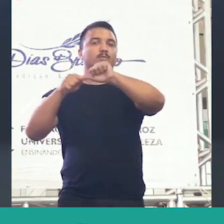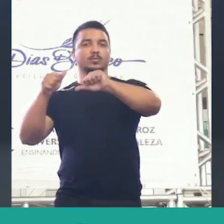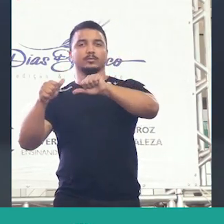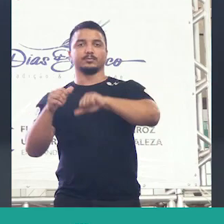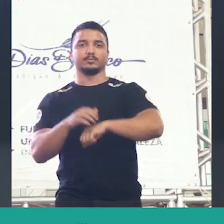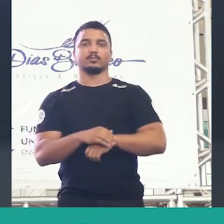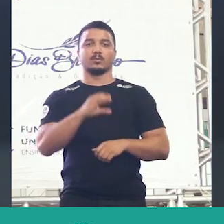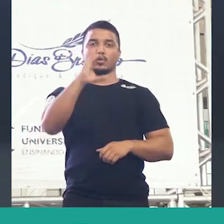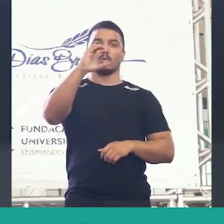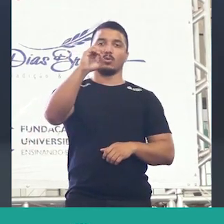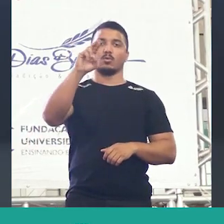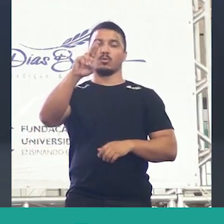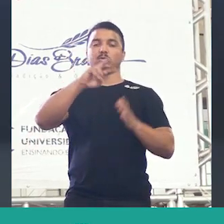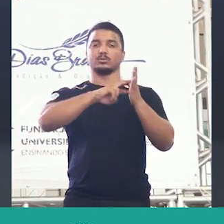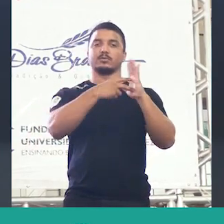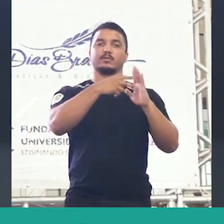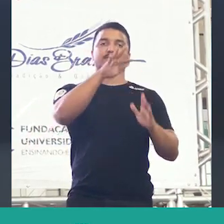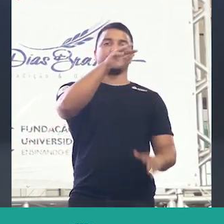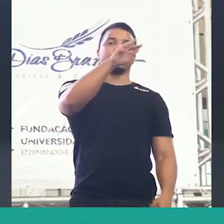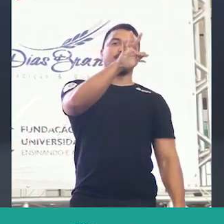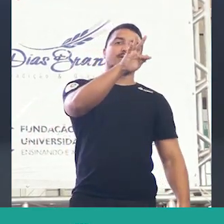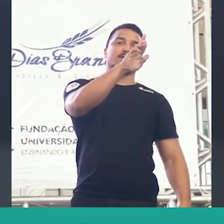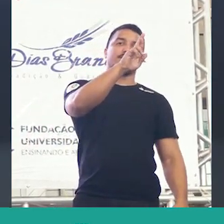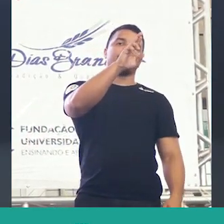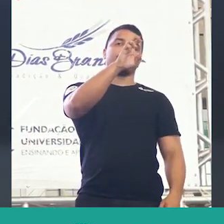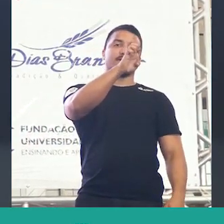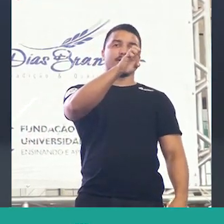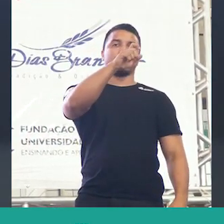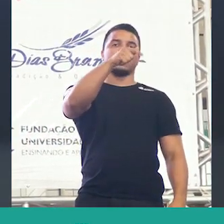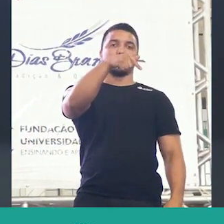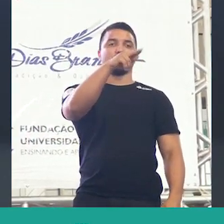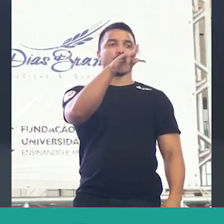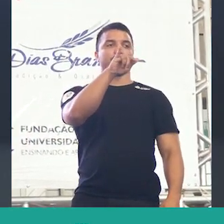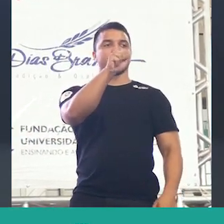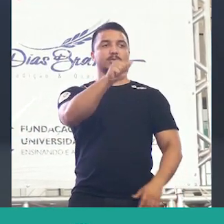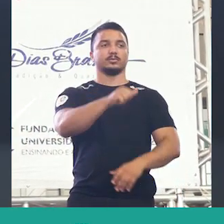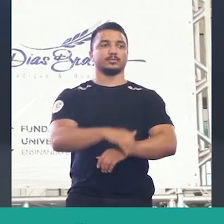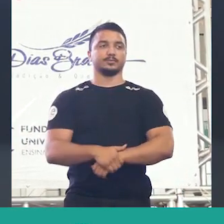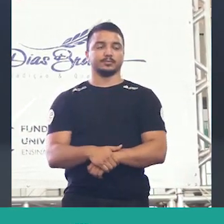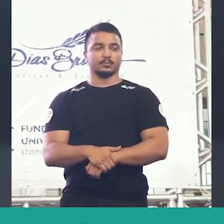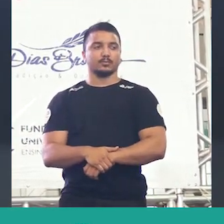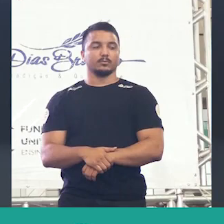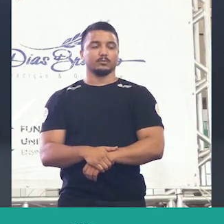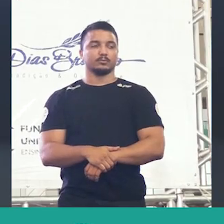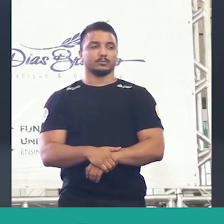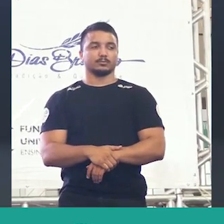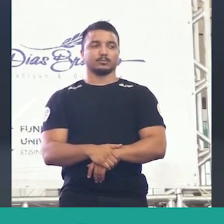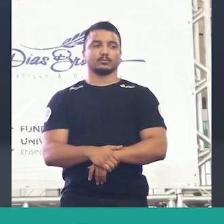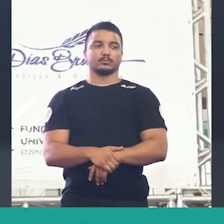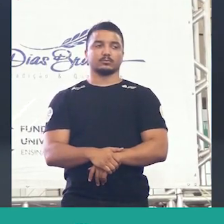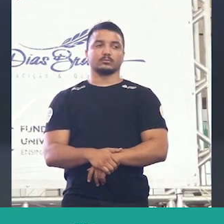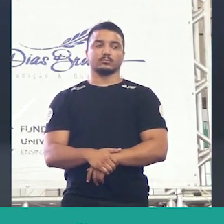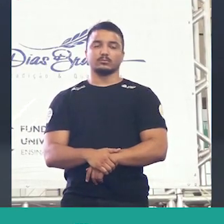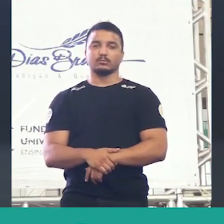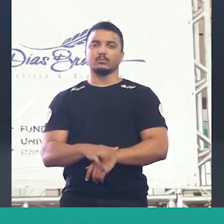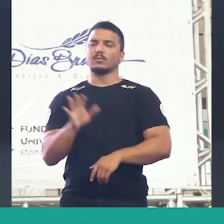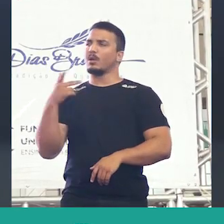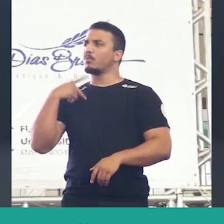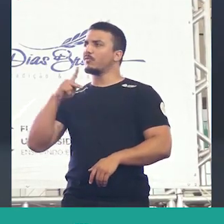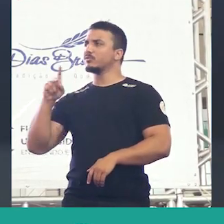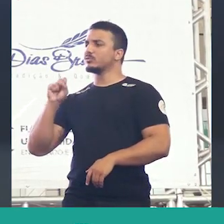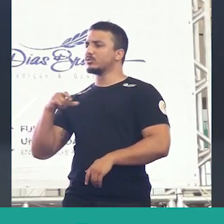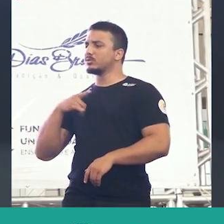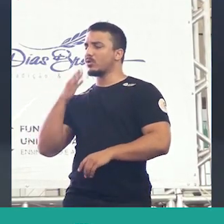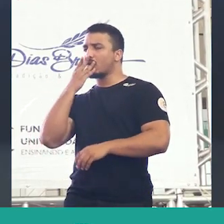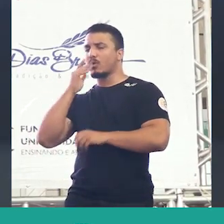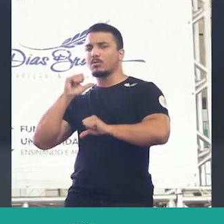cor é frequência. Anota aí, anota. Cor é frequência, cor é frequência. Mudei de cor, mudei de frequência. Professor, e se eu